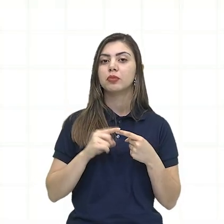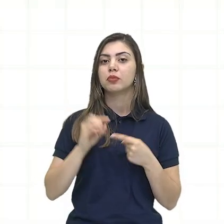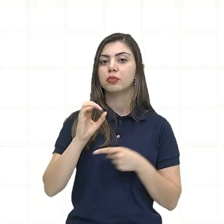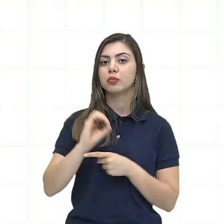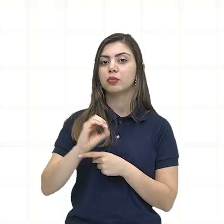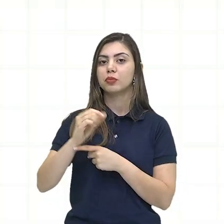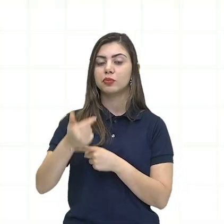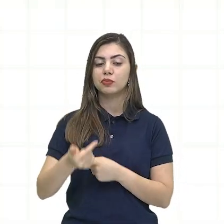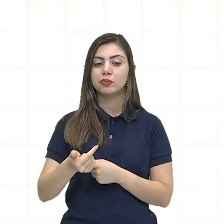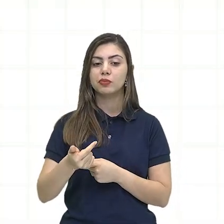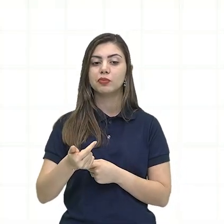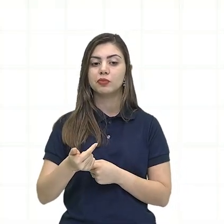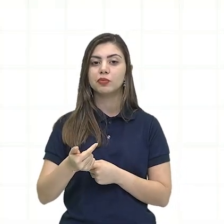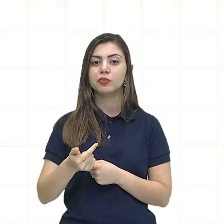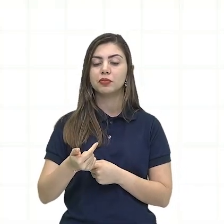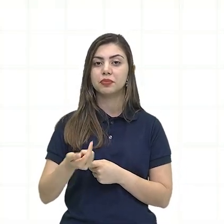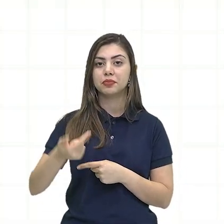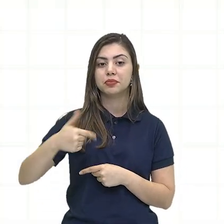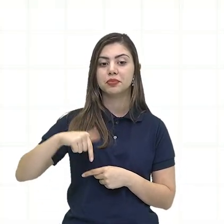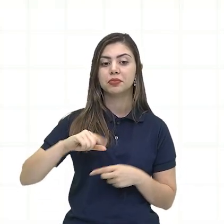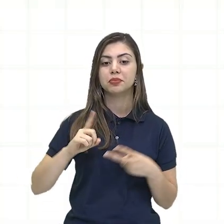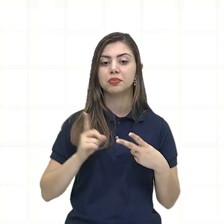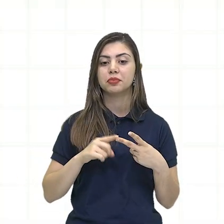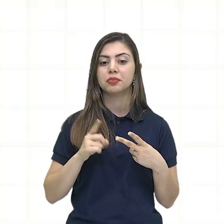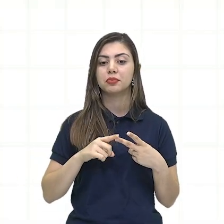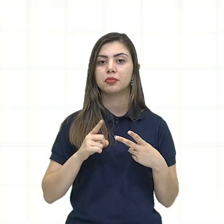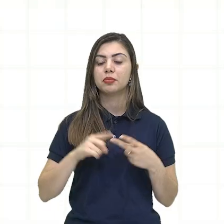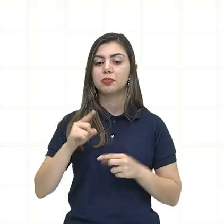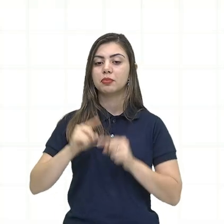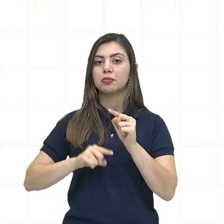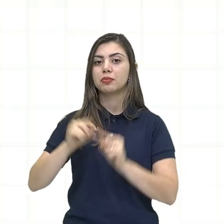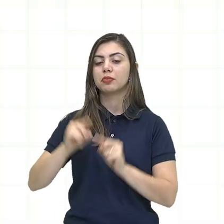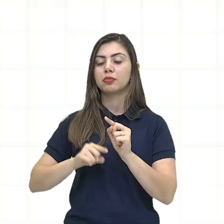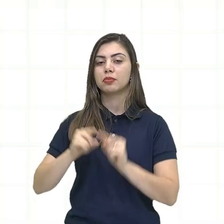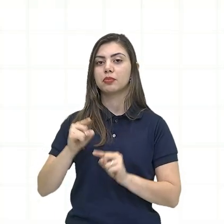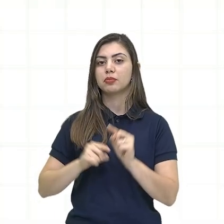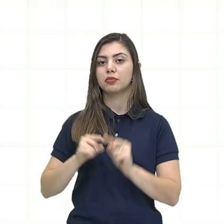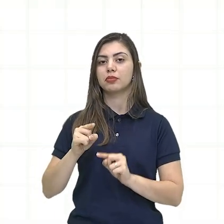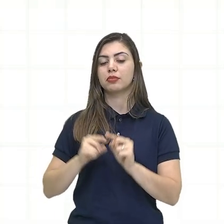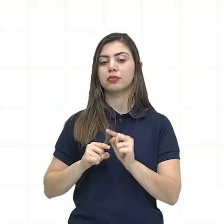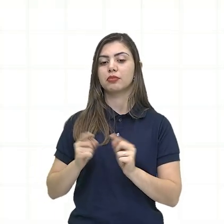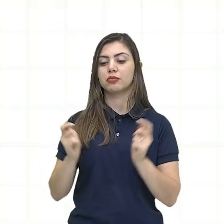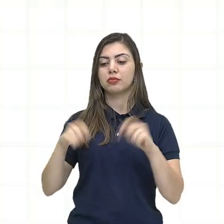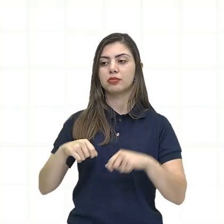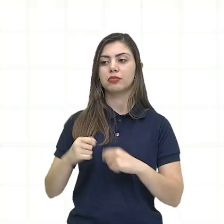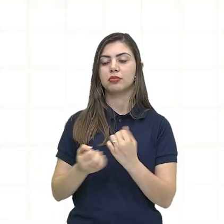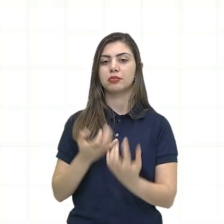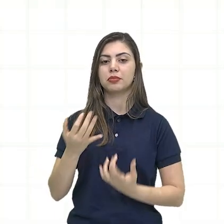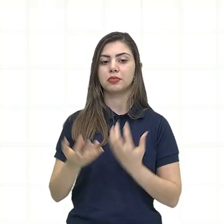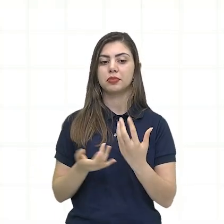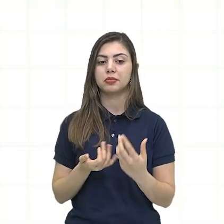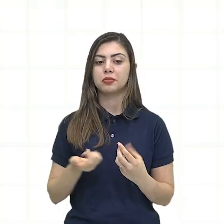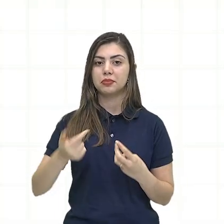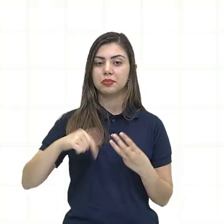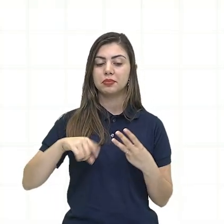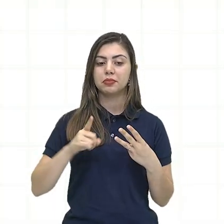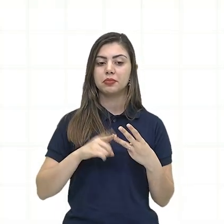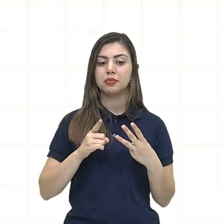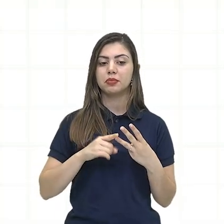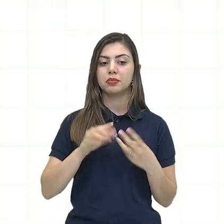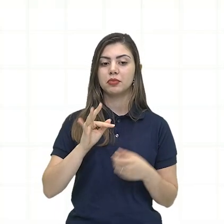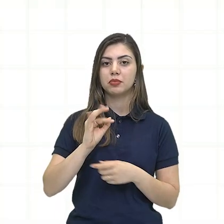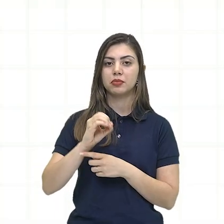que é o oxigênio, precisamos de materiais combustíveis, certo? E a fonte